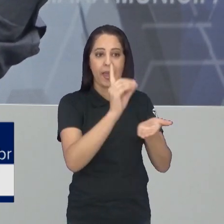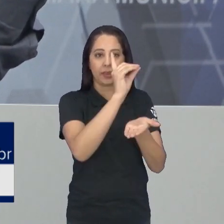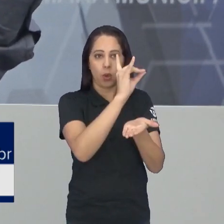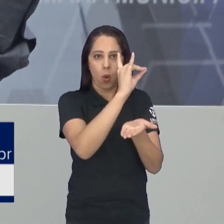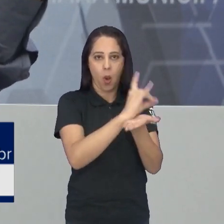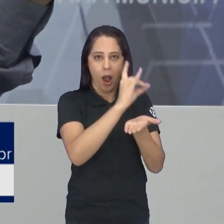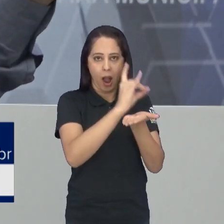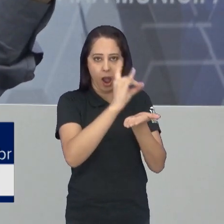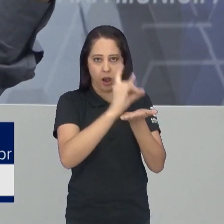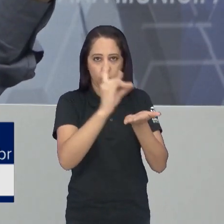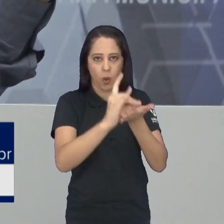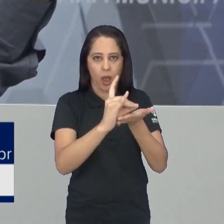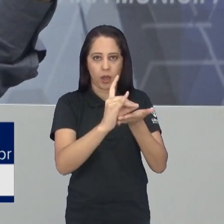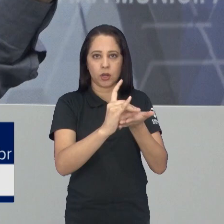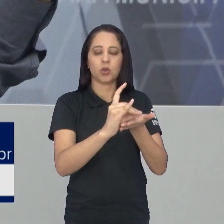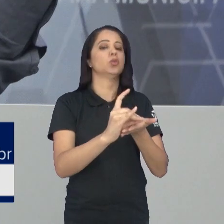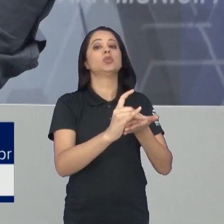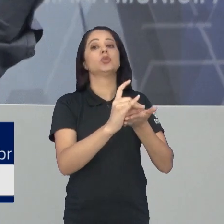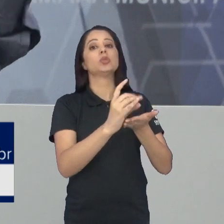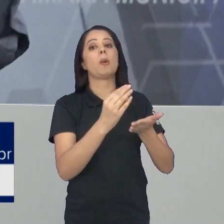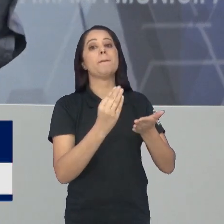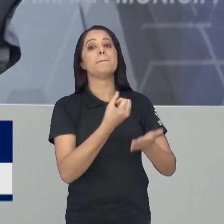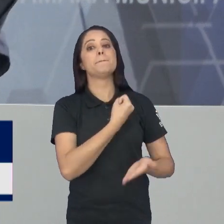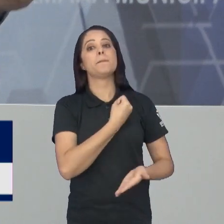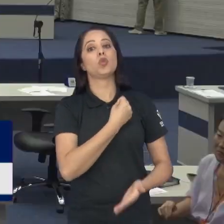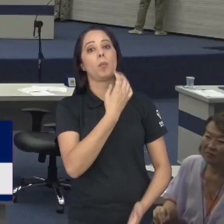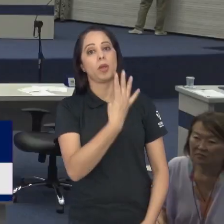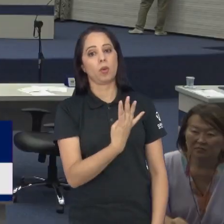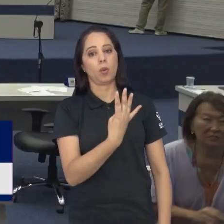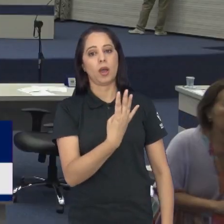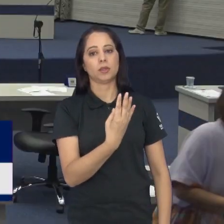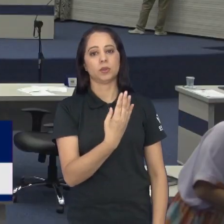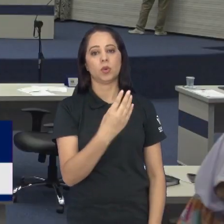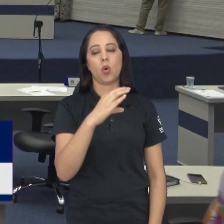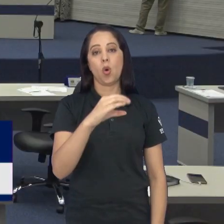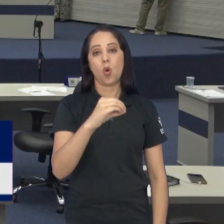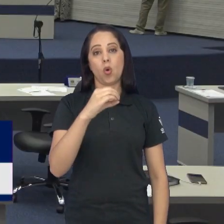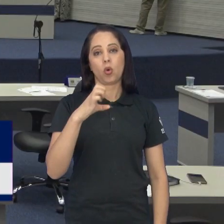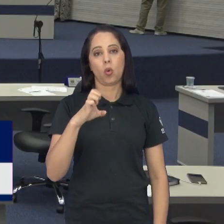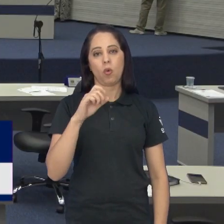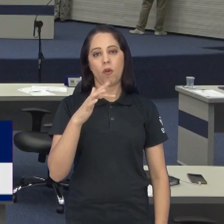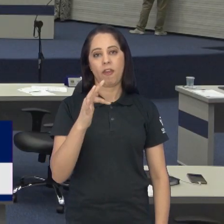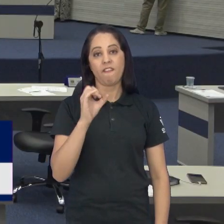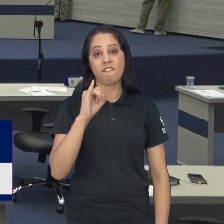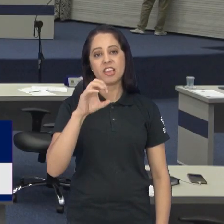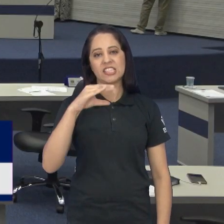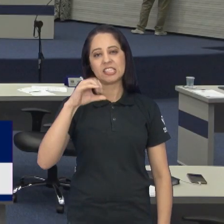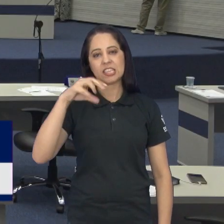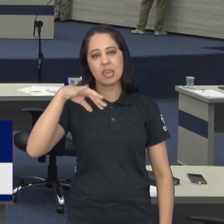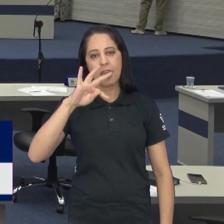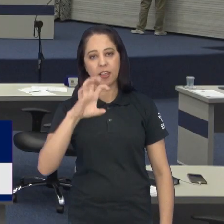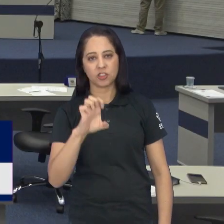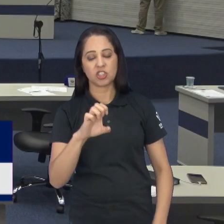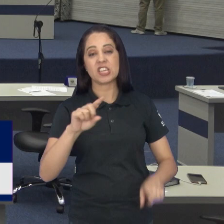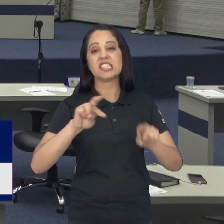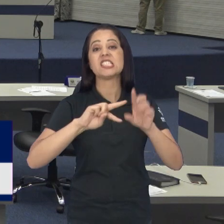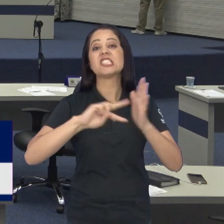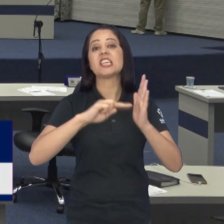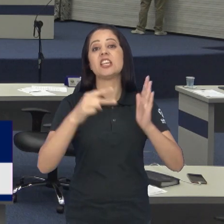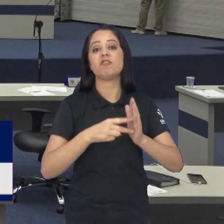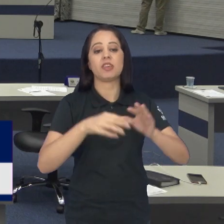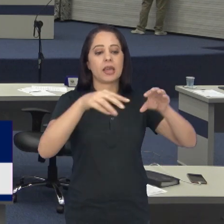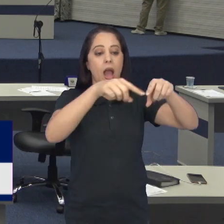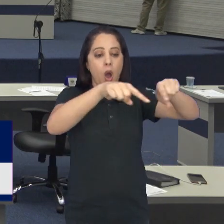coeficiente máximo 4. Esse coeficiente é o tamanho do terreno multiplicado por 4. Se um terreno